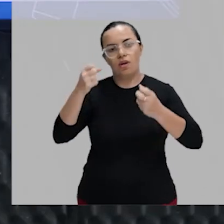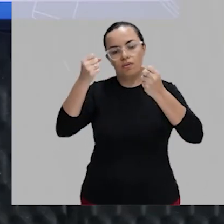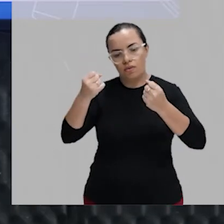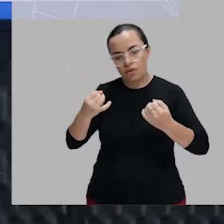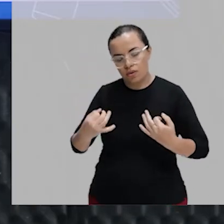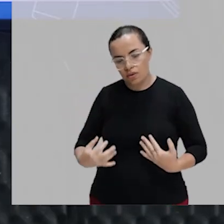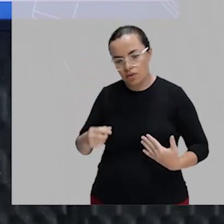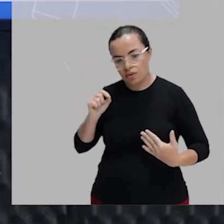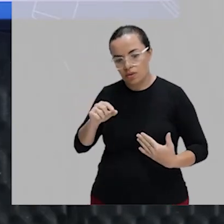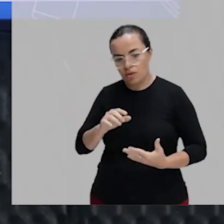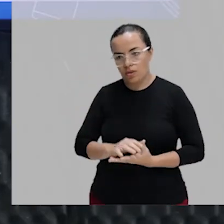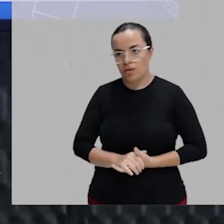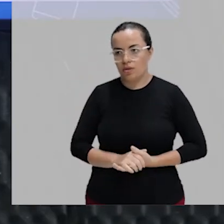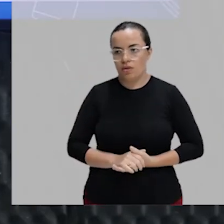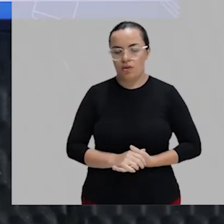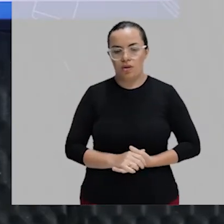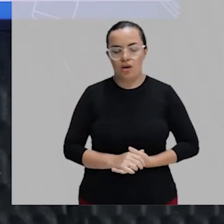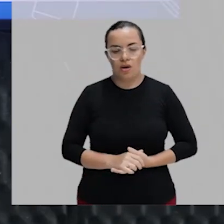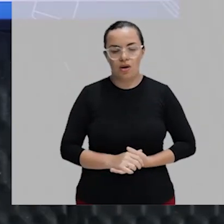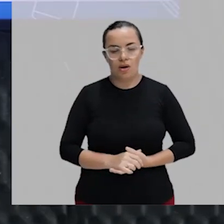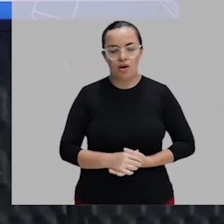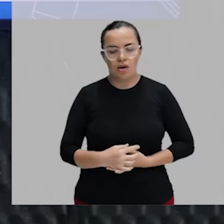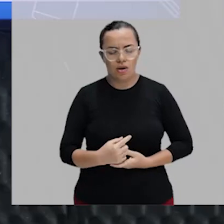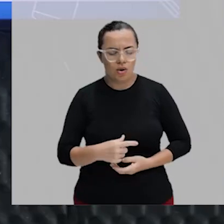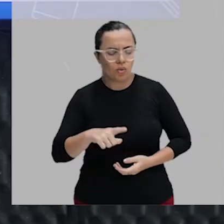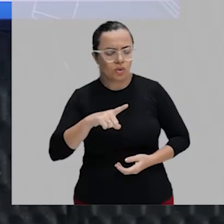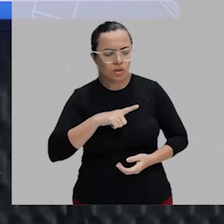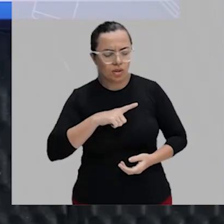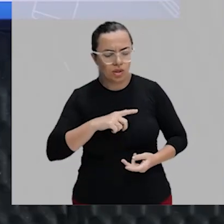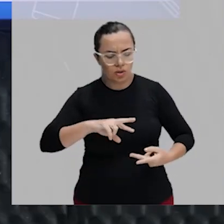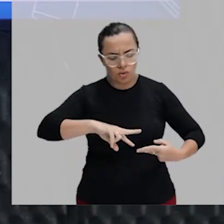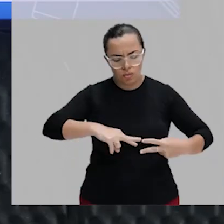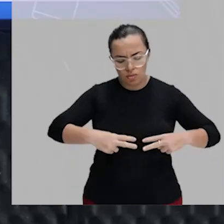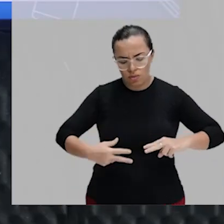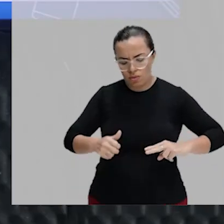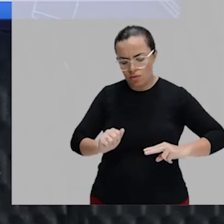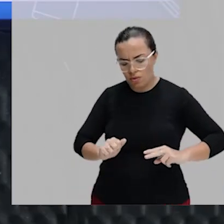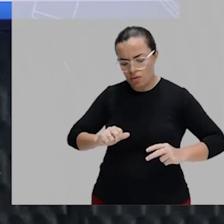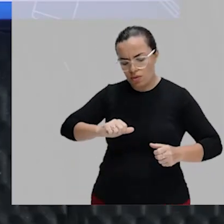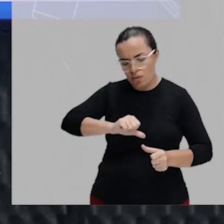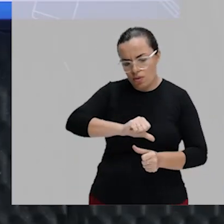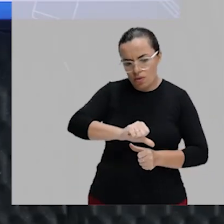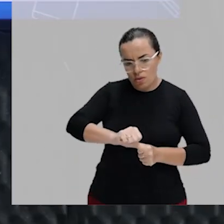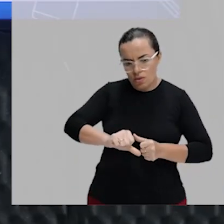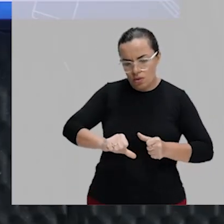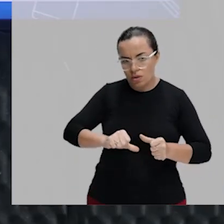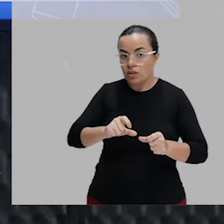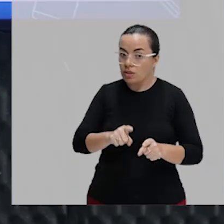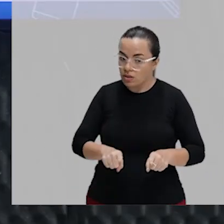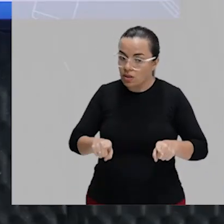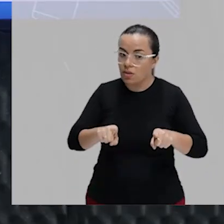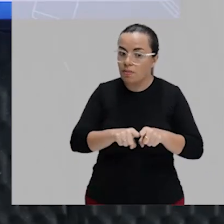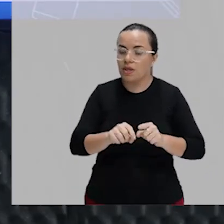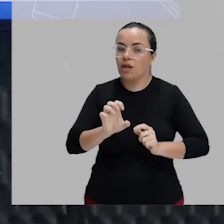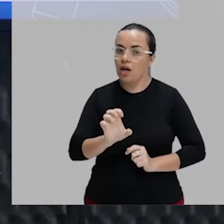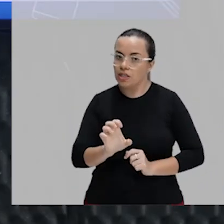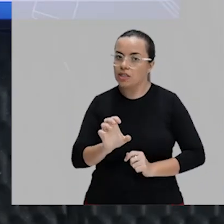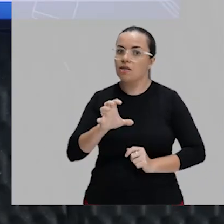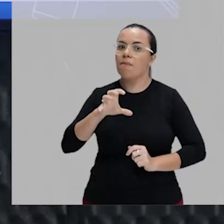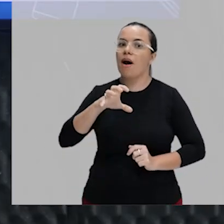figurinha. Se eu tiver uma alteração aqui nesse gene, vai alterar a enzima A,